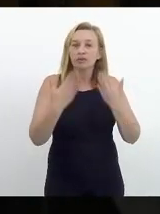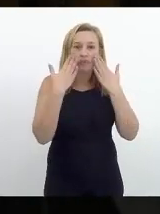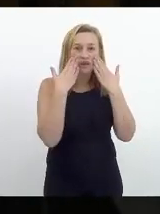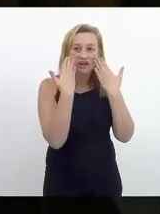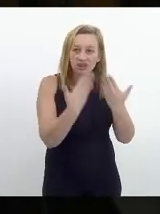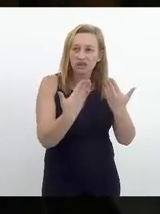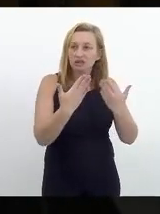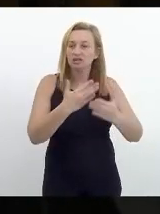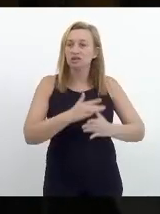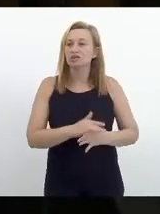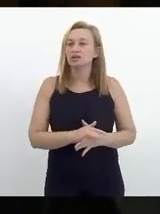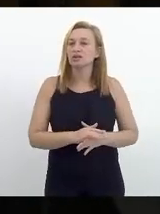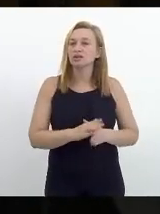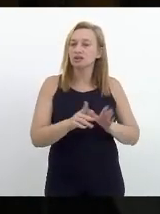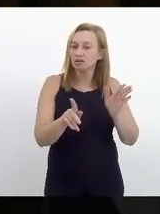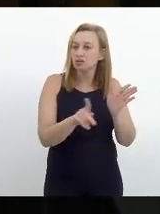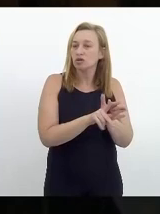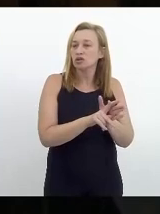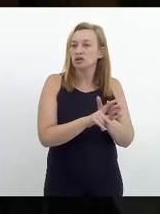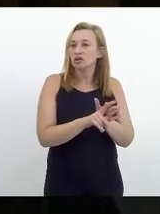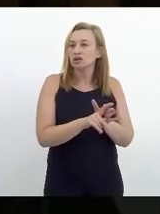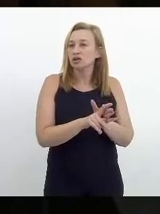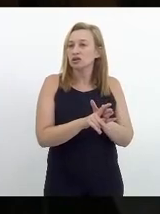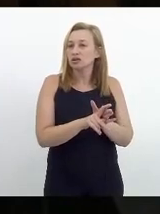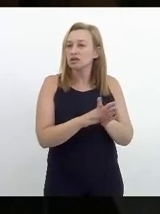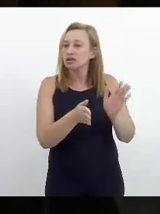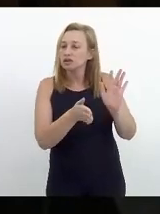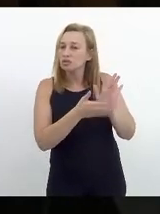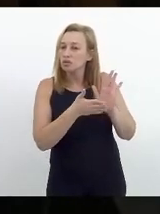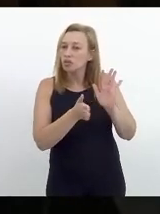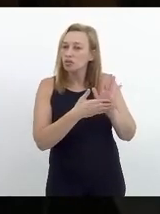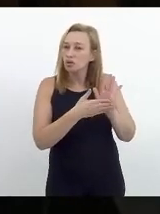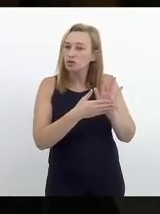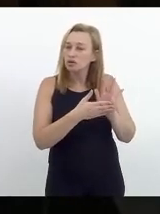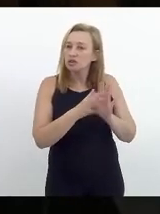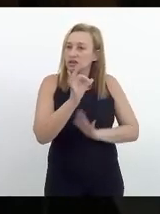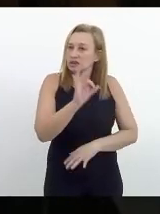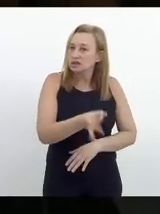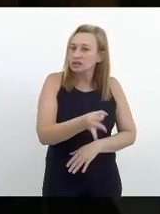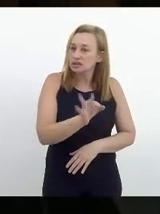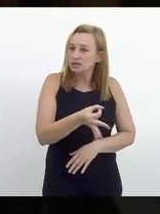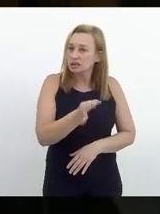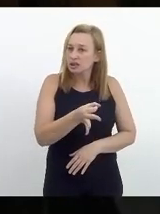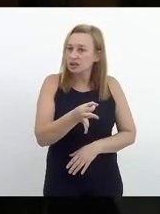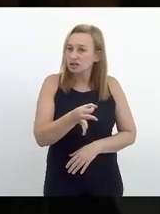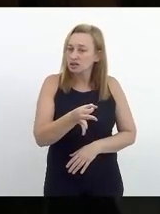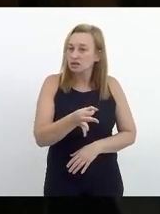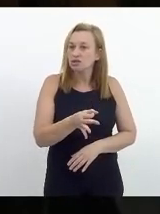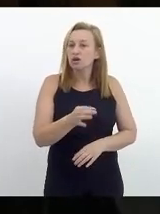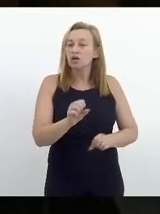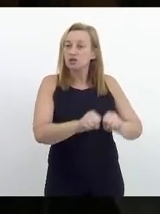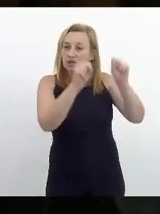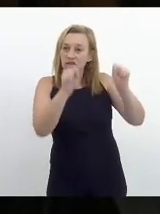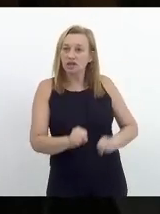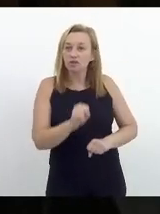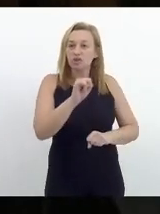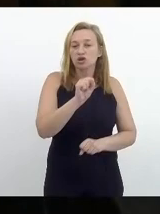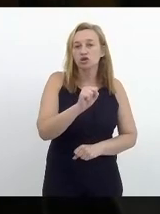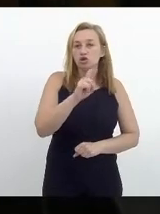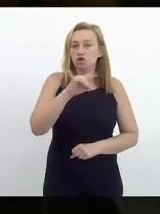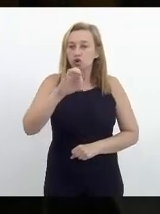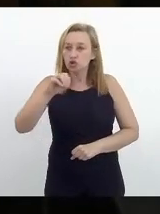apresenta esse projeto, apresenta essa proposta para que, de fato, o sistema socioeducativo no Rio de